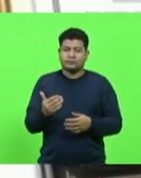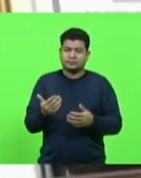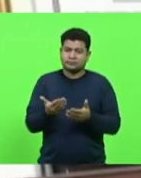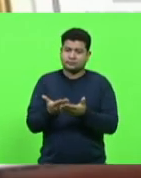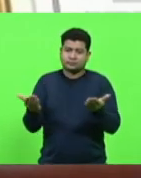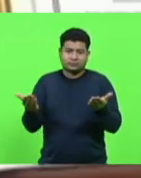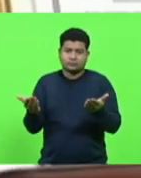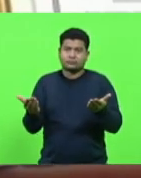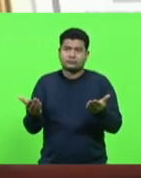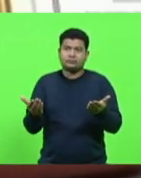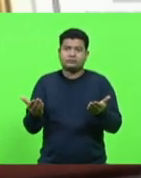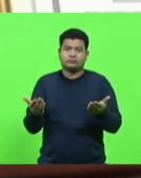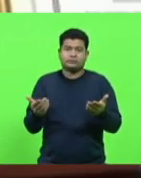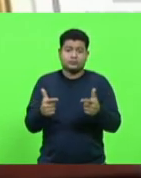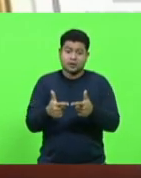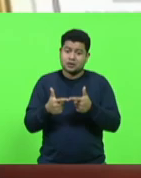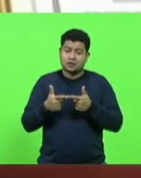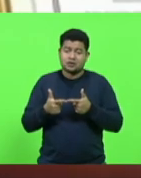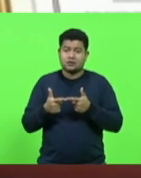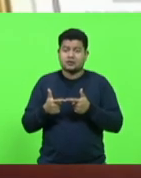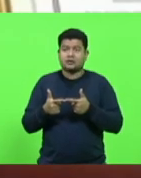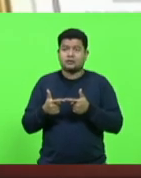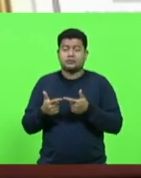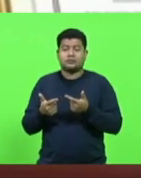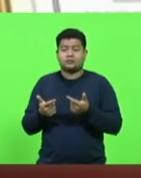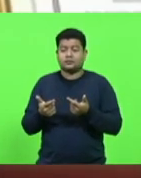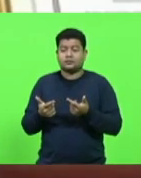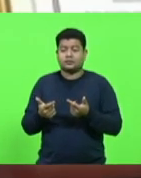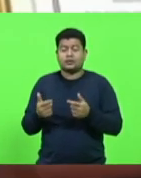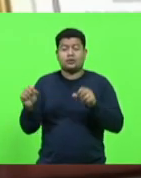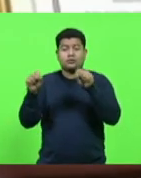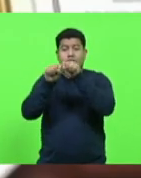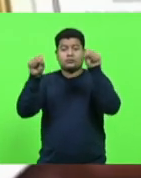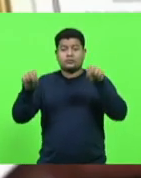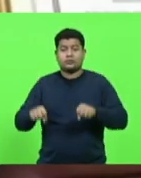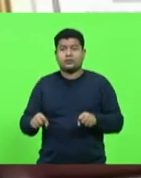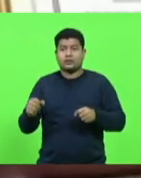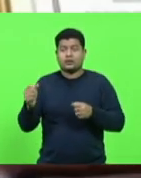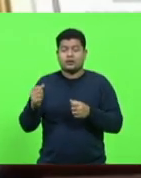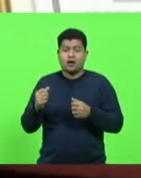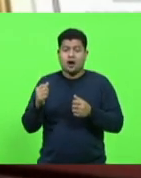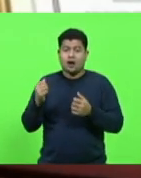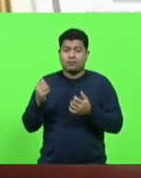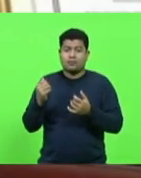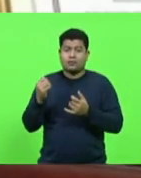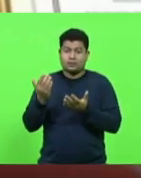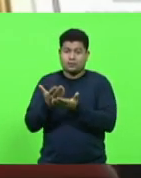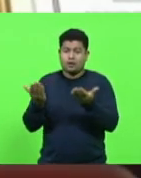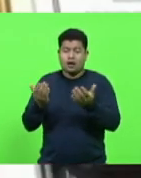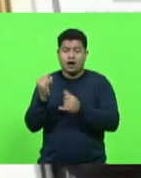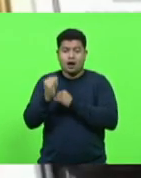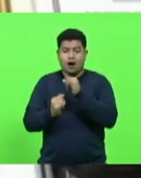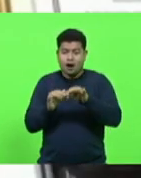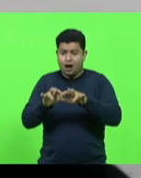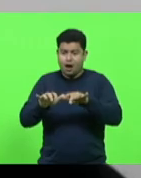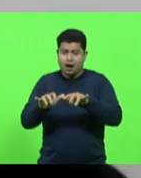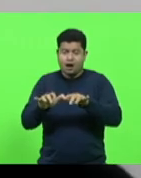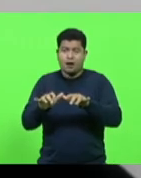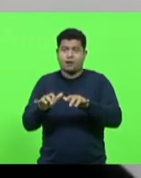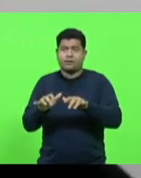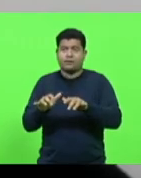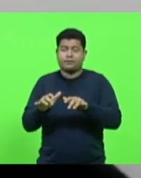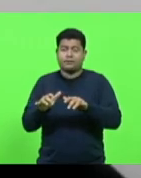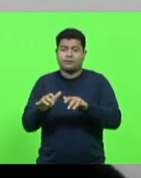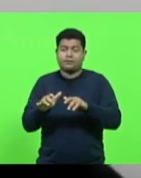e até para o nosso sistema de informática dar uma verificada, porque eu